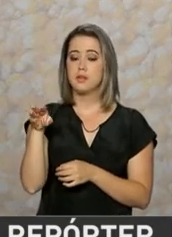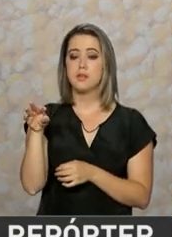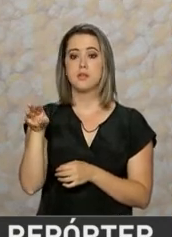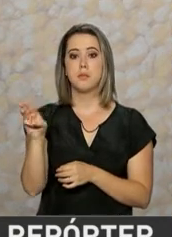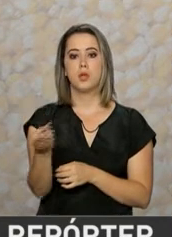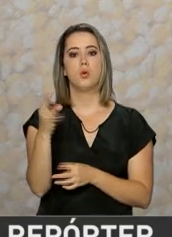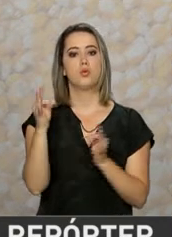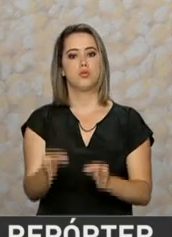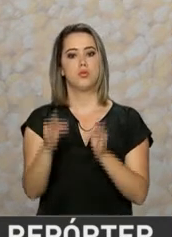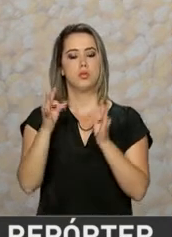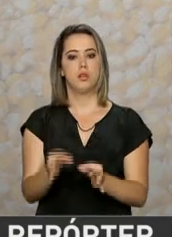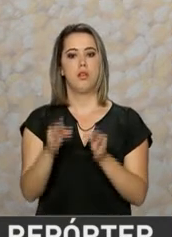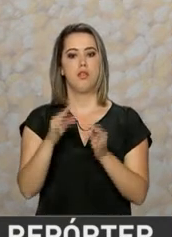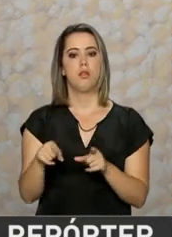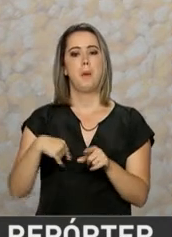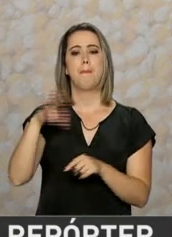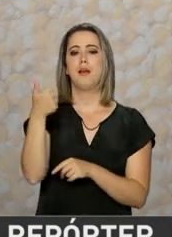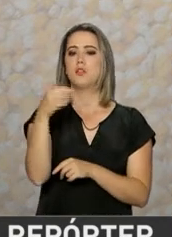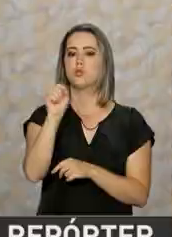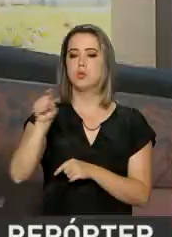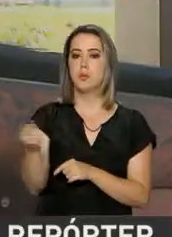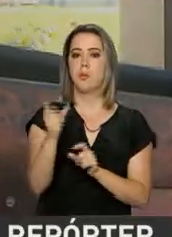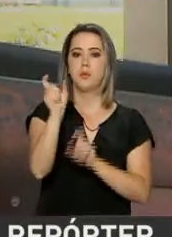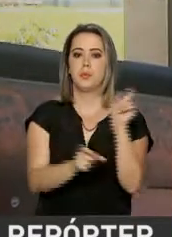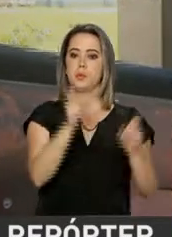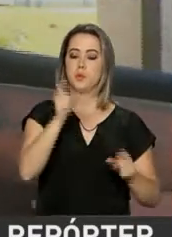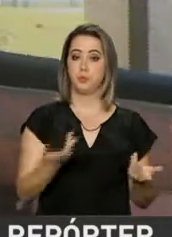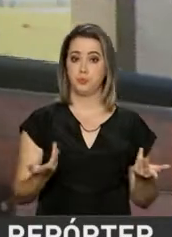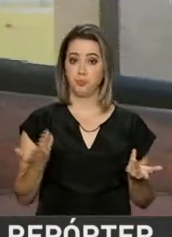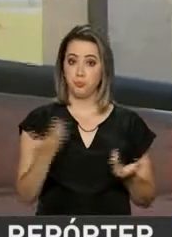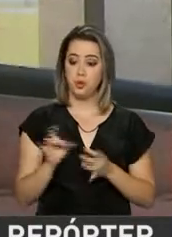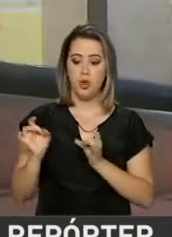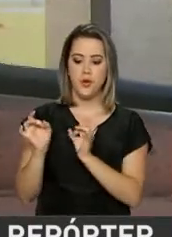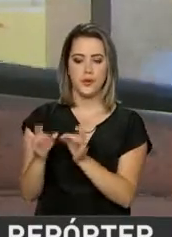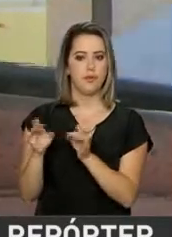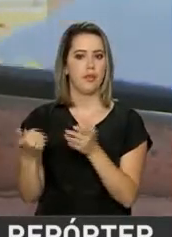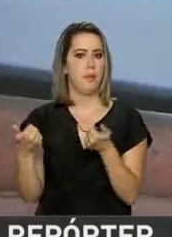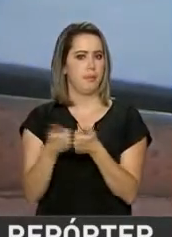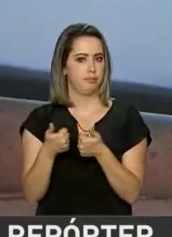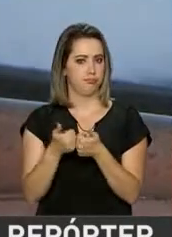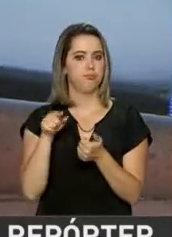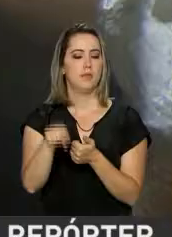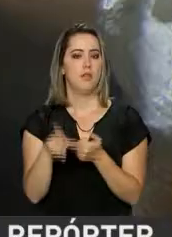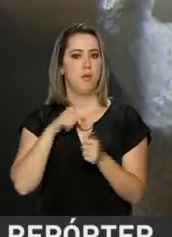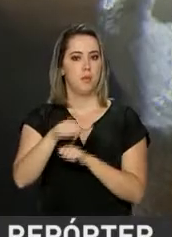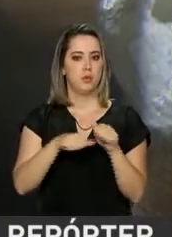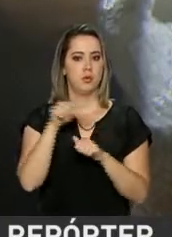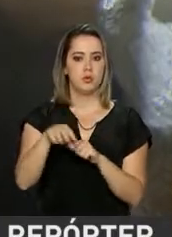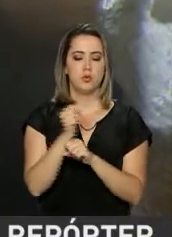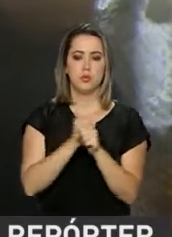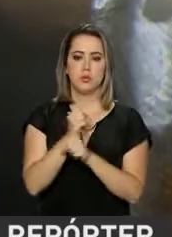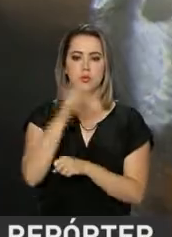e atendidos mais de 18 mil pequenos criadores e o programa de vendas em balcão teve mudanças nesse ano para